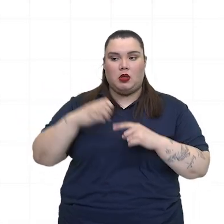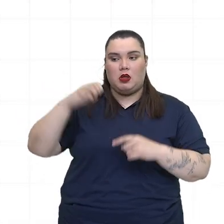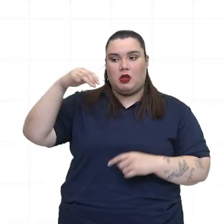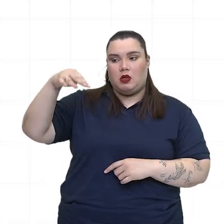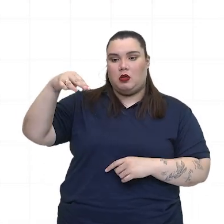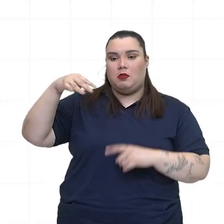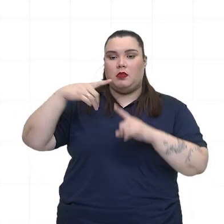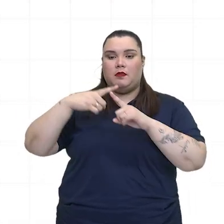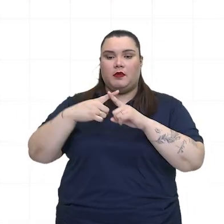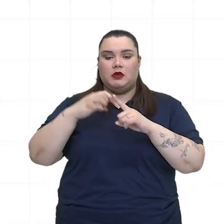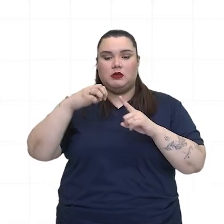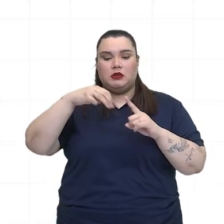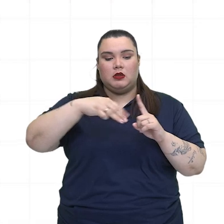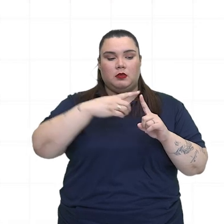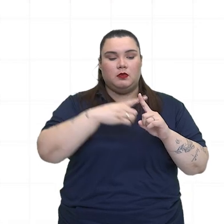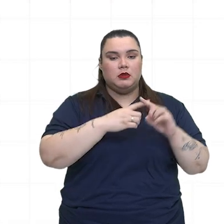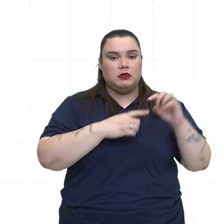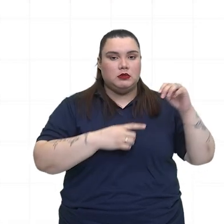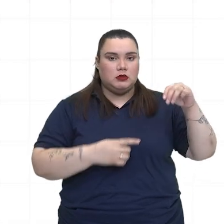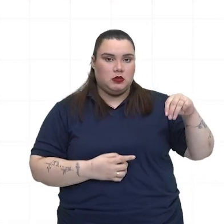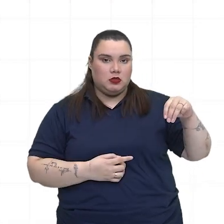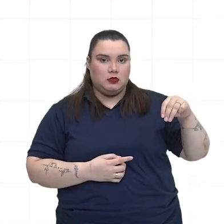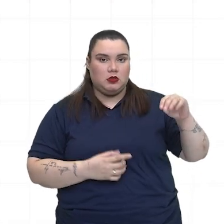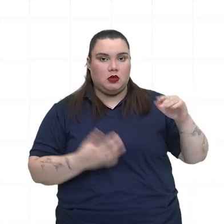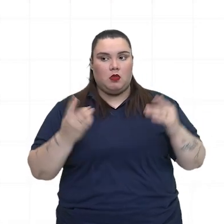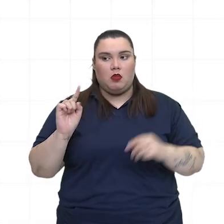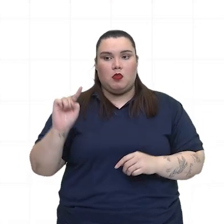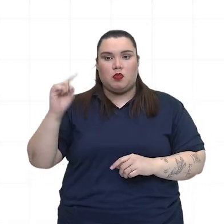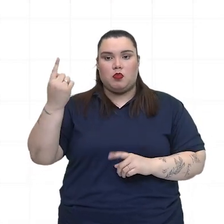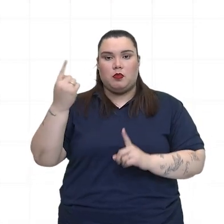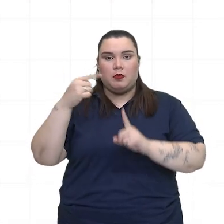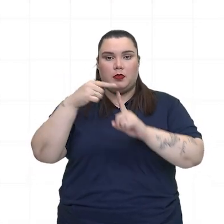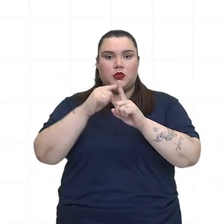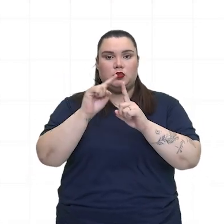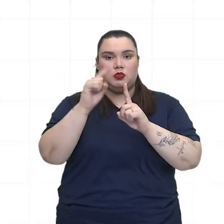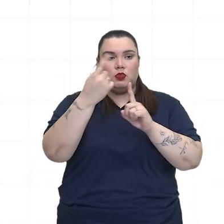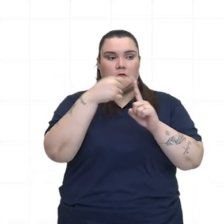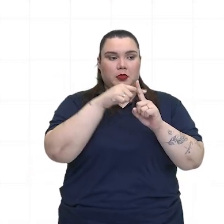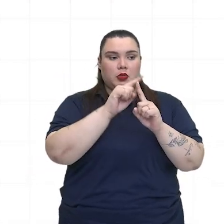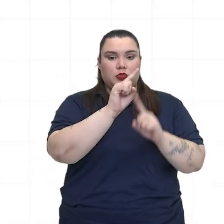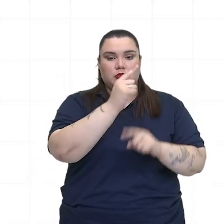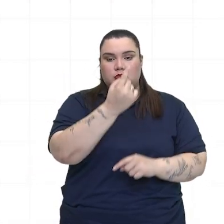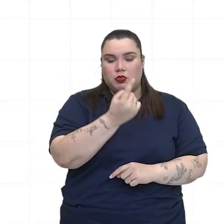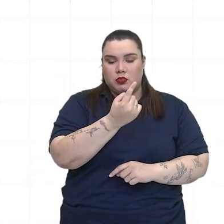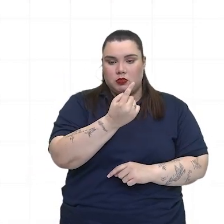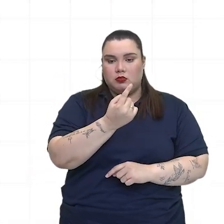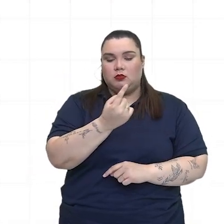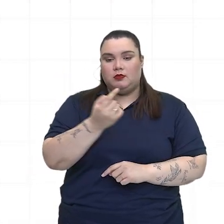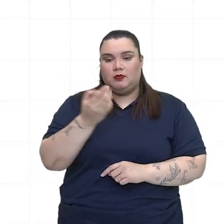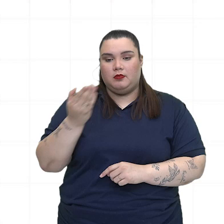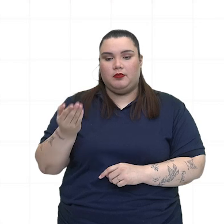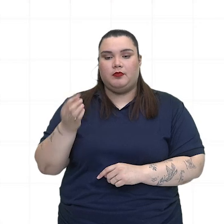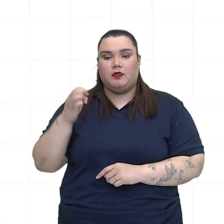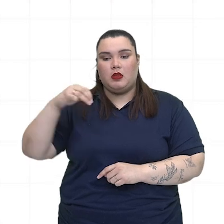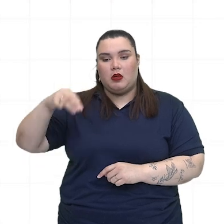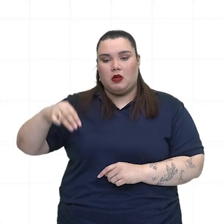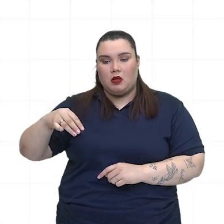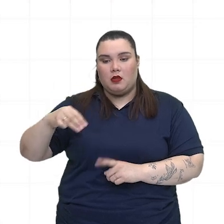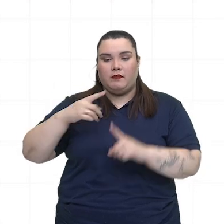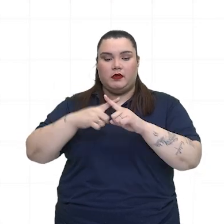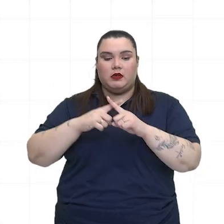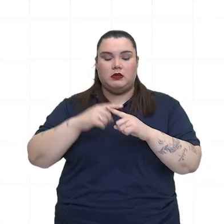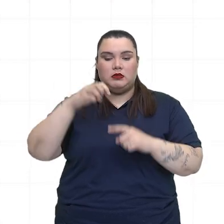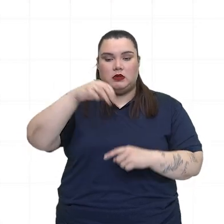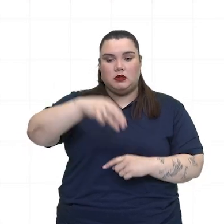aqui e outro m aqui. Se eu estou multiplicando aqui, no caso seria o volume, né? Nós teríamos m